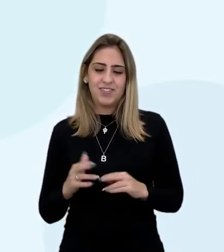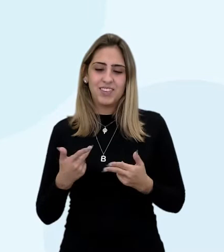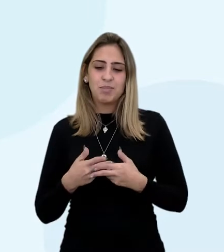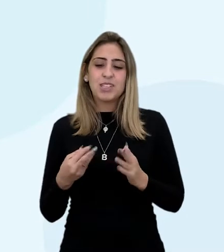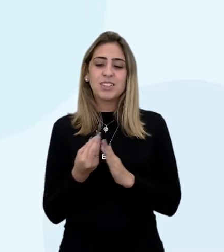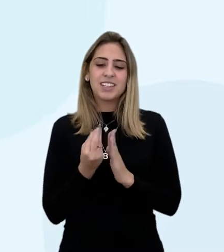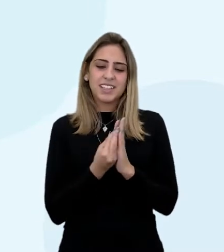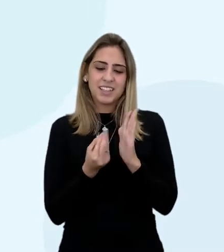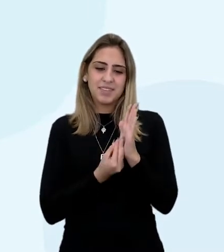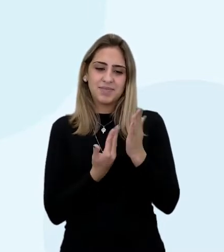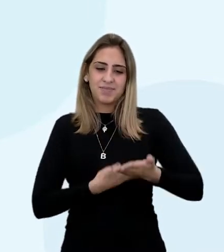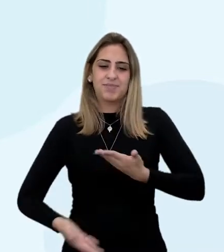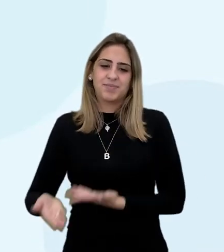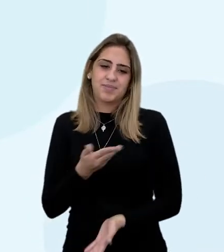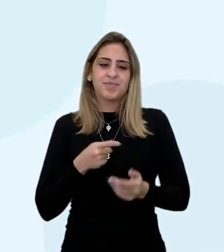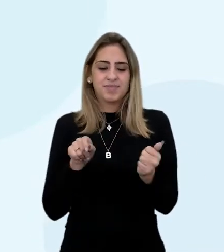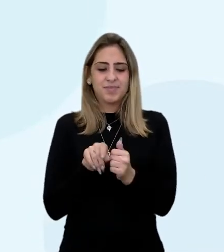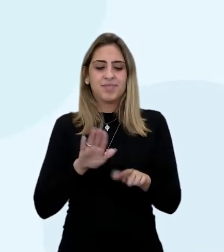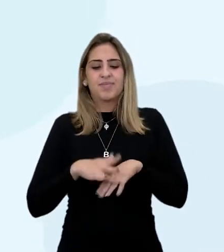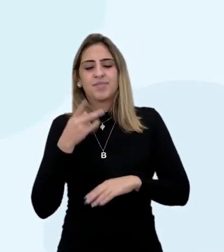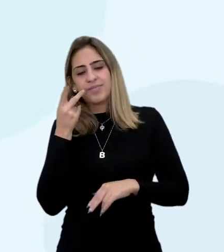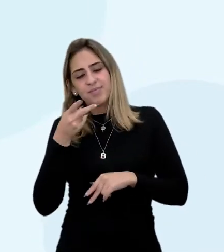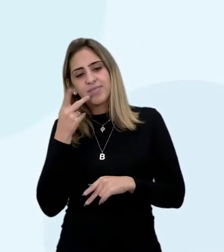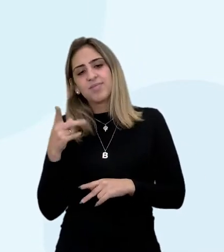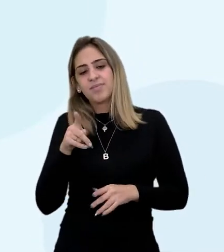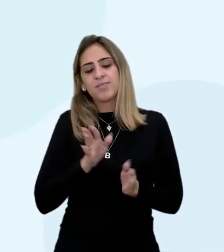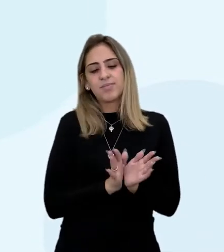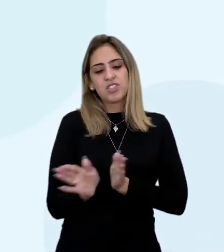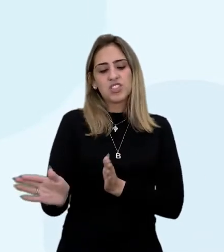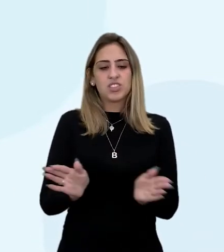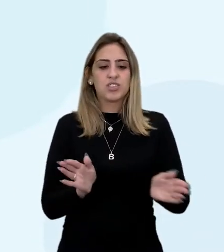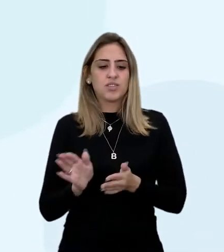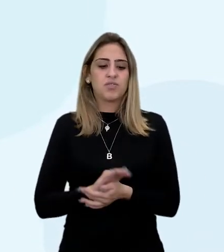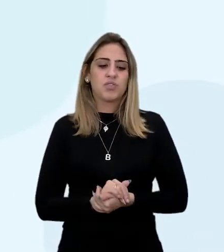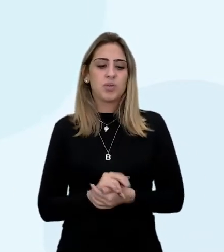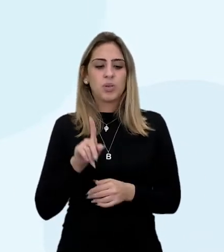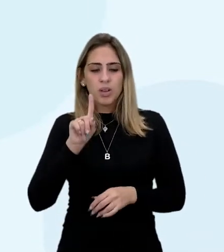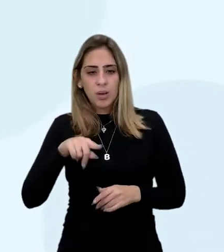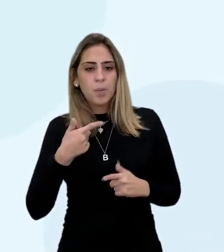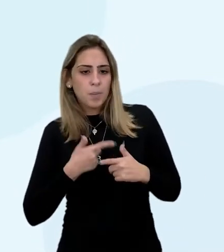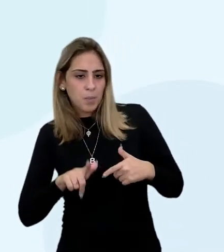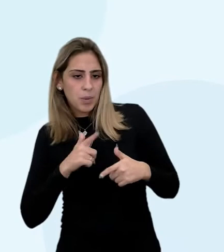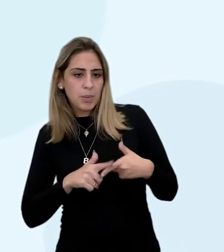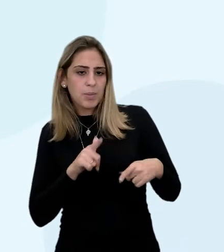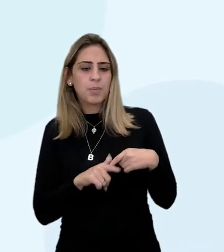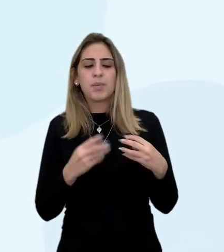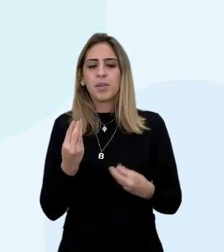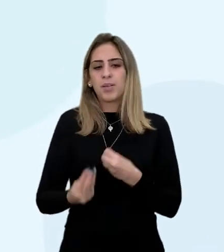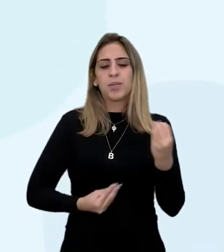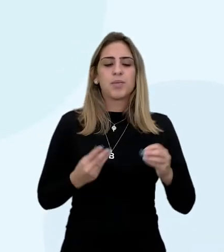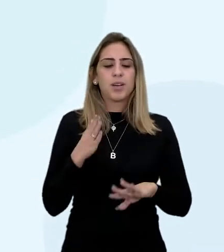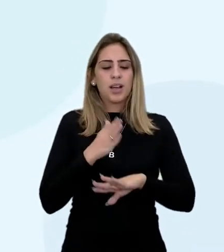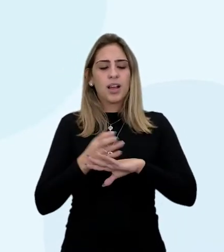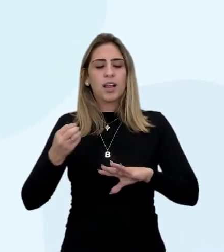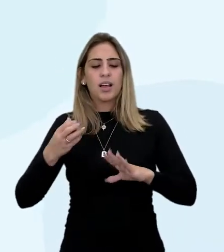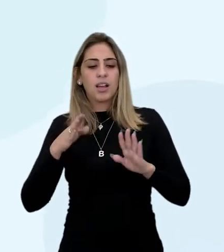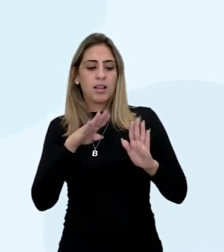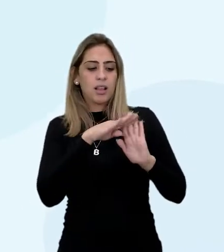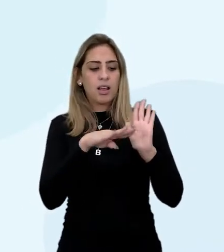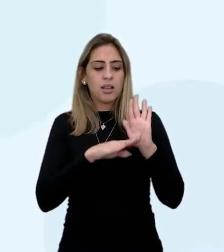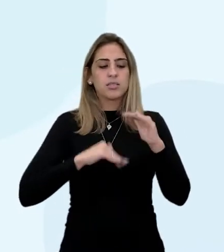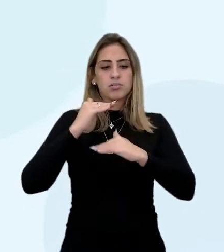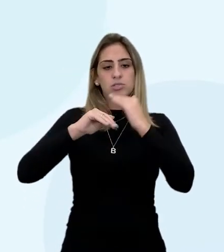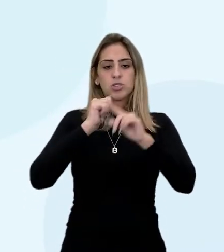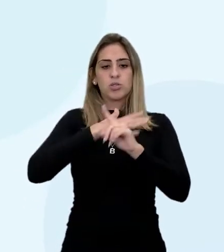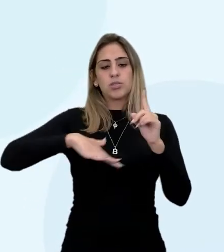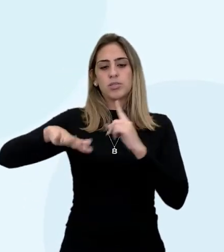teoria interacionista, porque ele fala que, na verdade, o desvio, ele é um problema também de classes sociais. Por